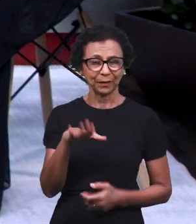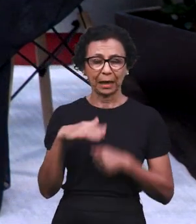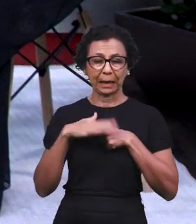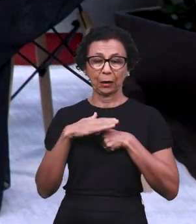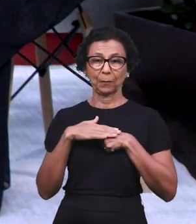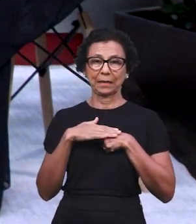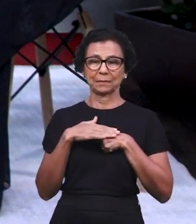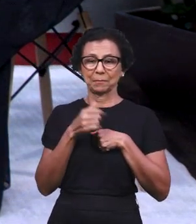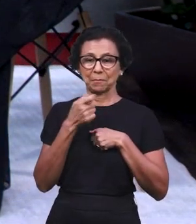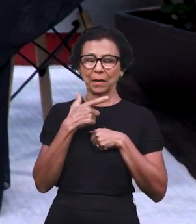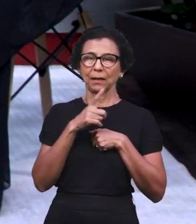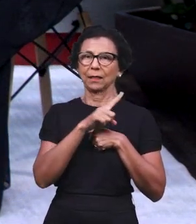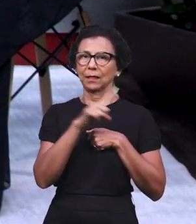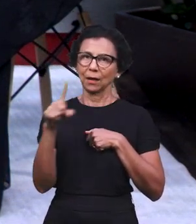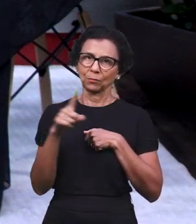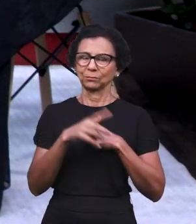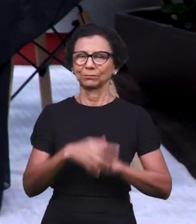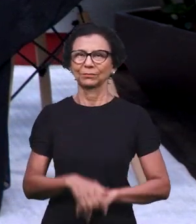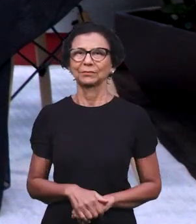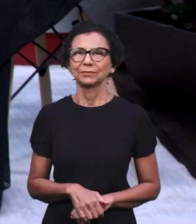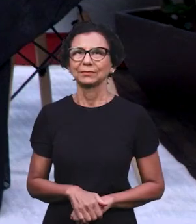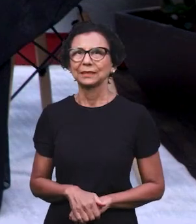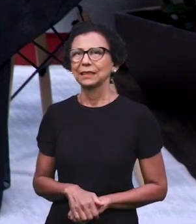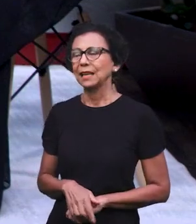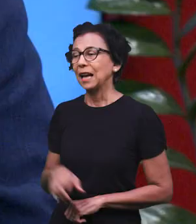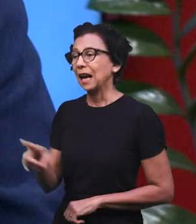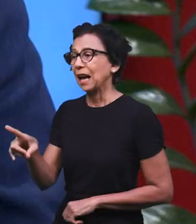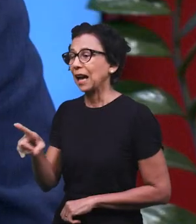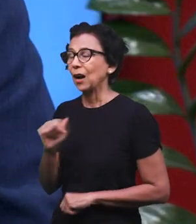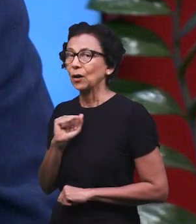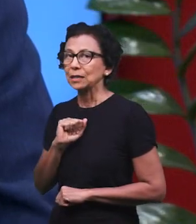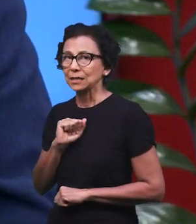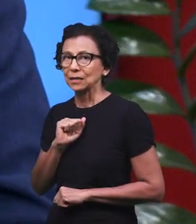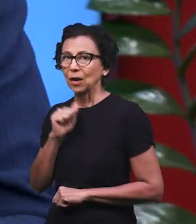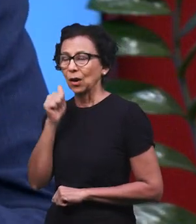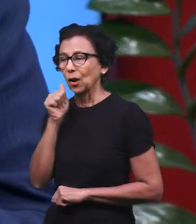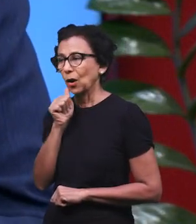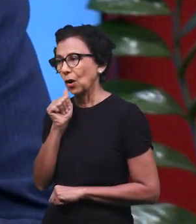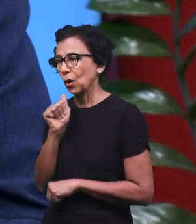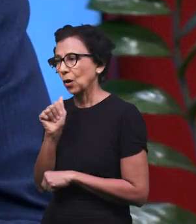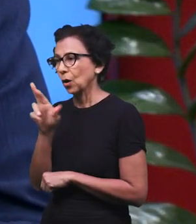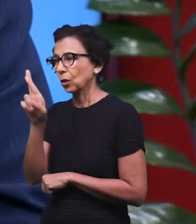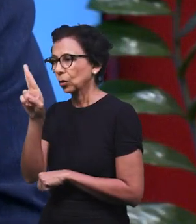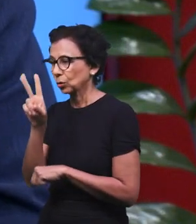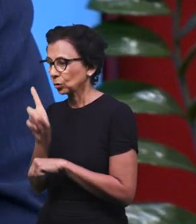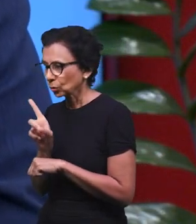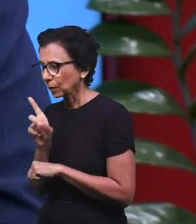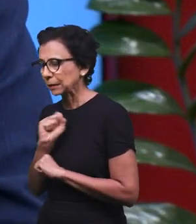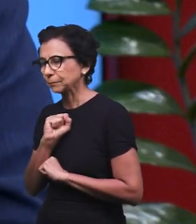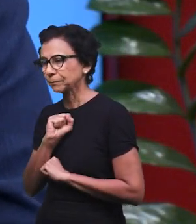eu já tomei esse remédio, esse outro. Isso não é bom, porque você está fazendo com que